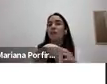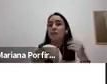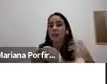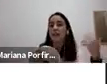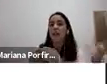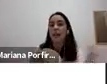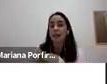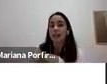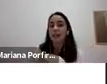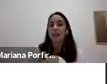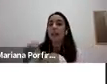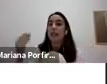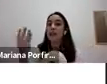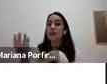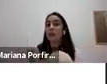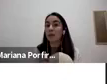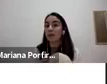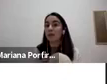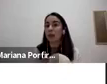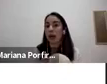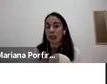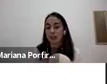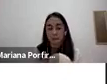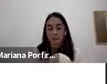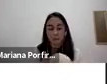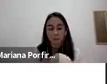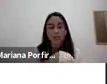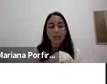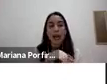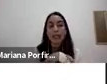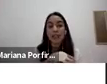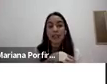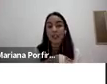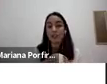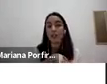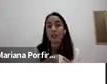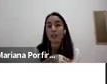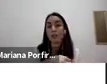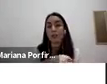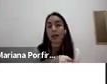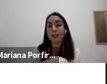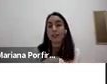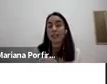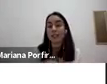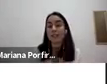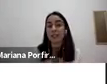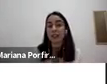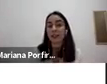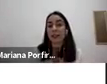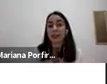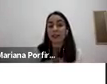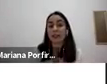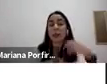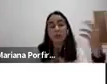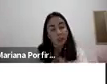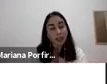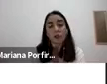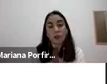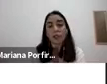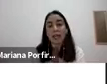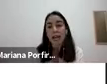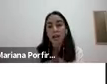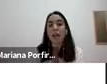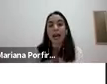temos as bombinhas elétricas e as bombinhas manuais. Além disso, nós temos para as crianças que têm